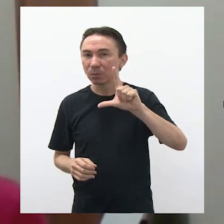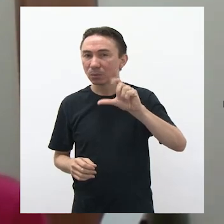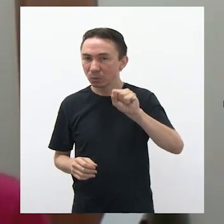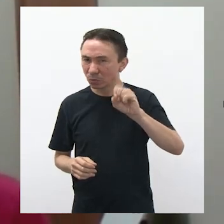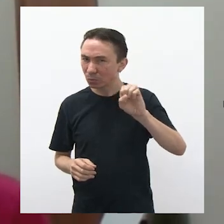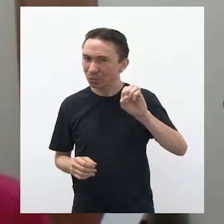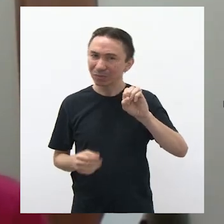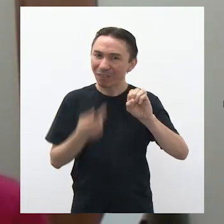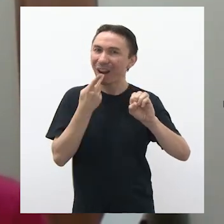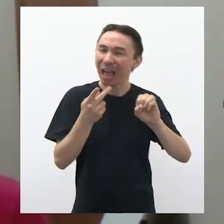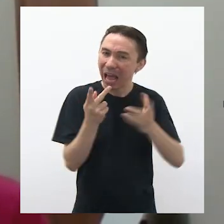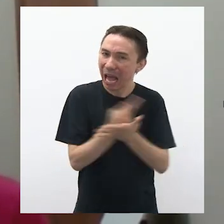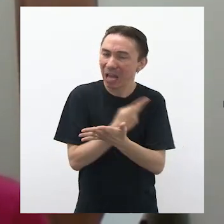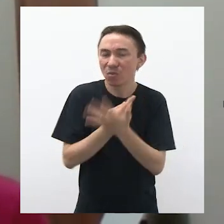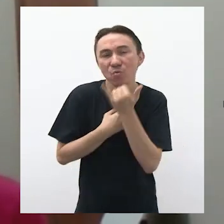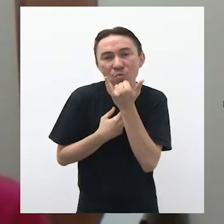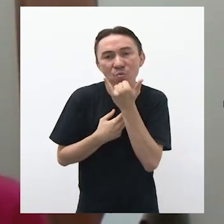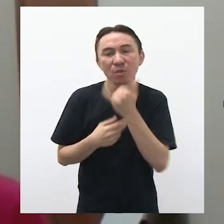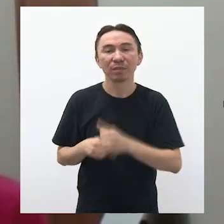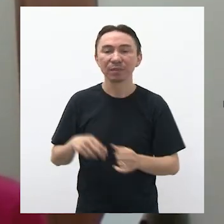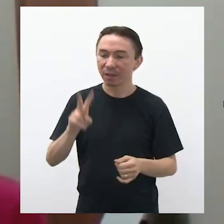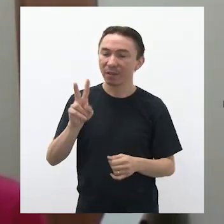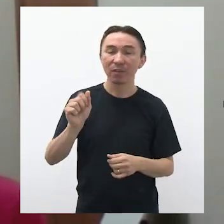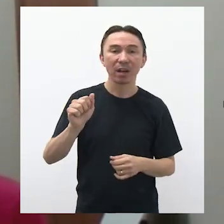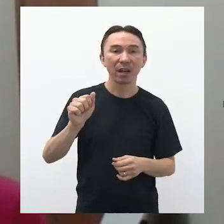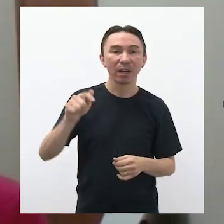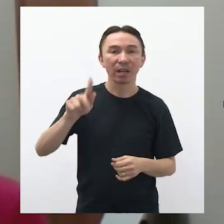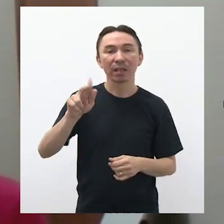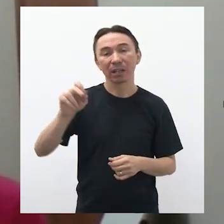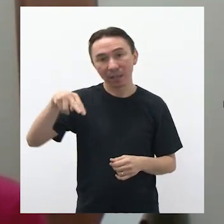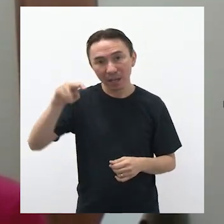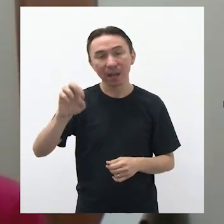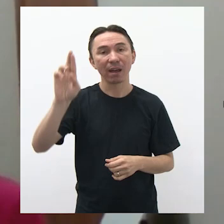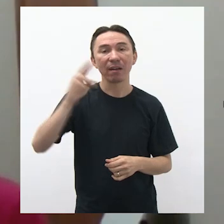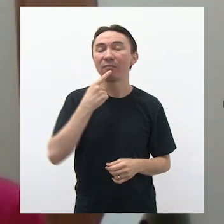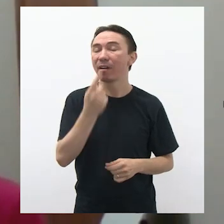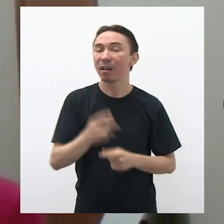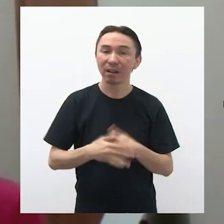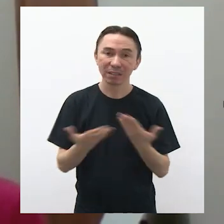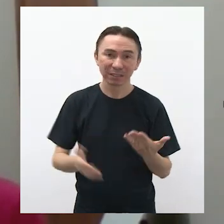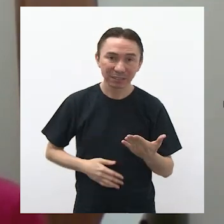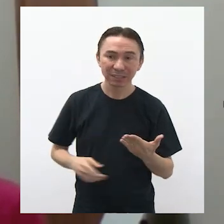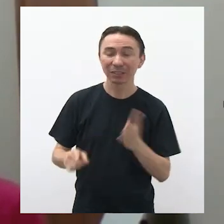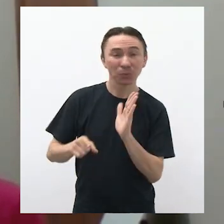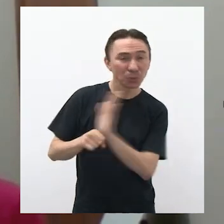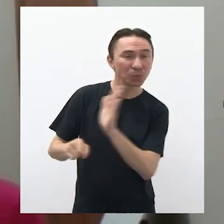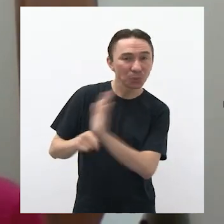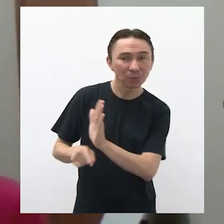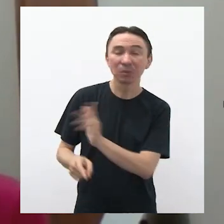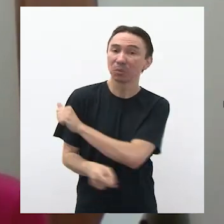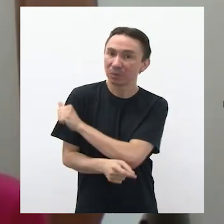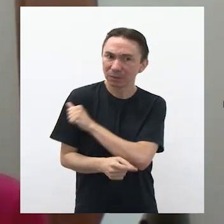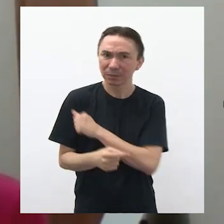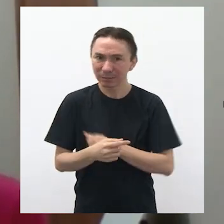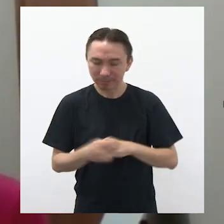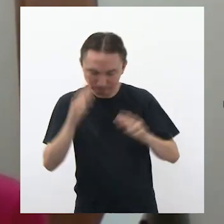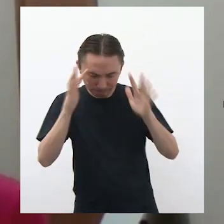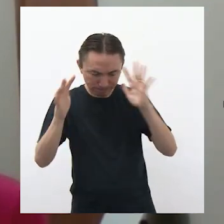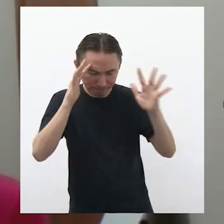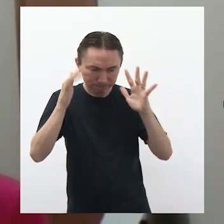desculpa. O professor Wagner comenta: incentivar os alunos a refletir sobre a importância da autoavaliação.